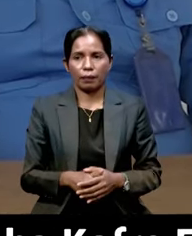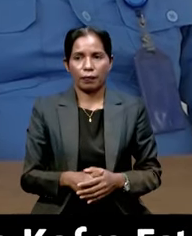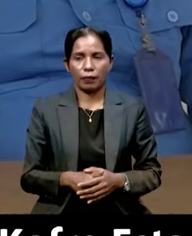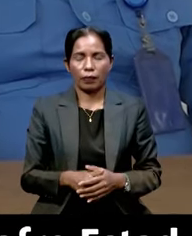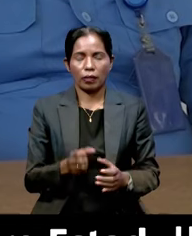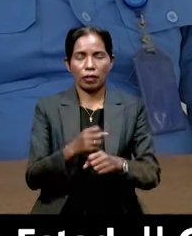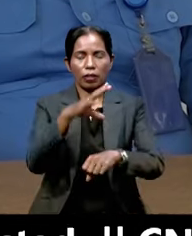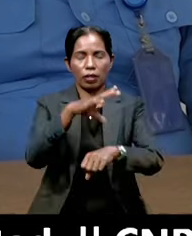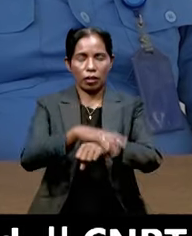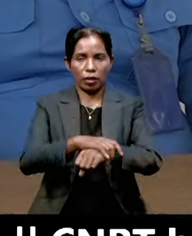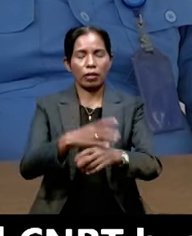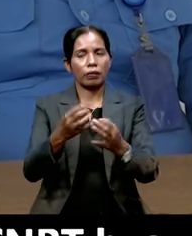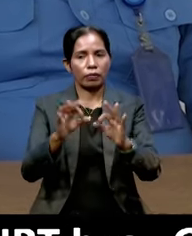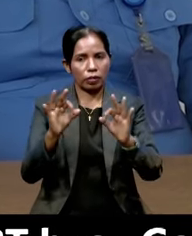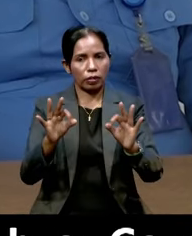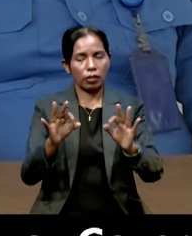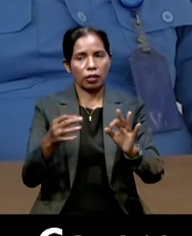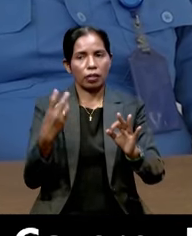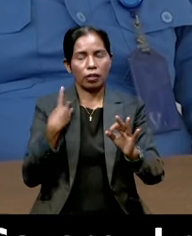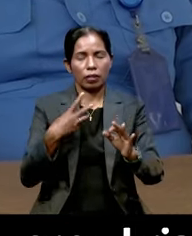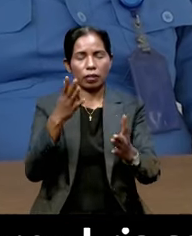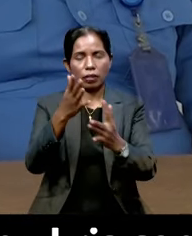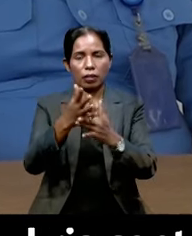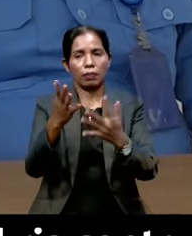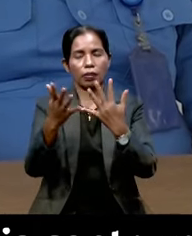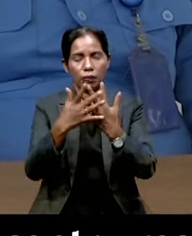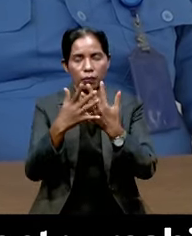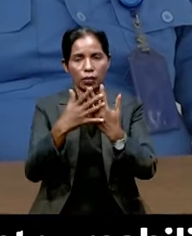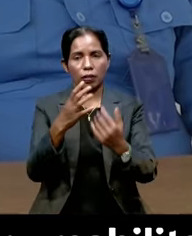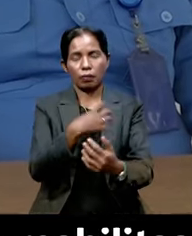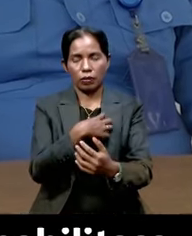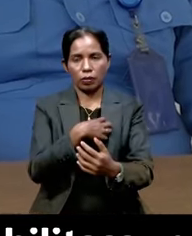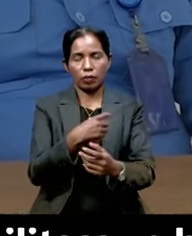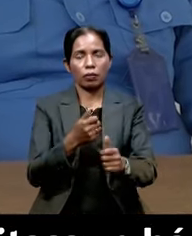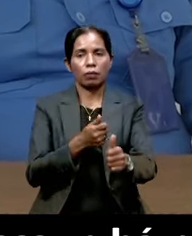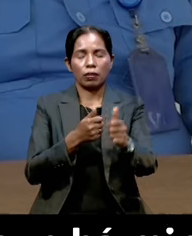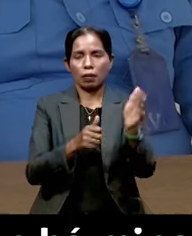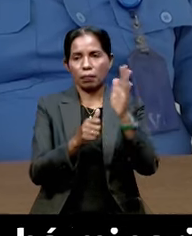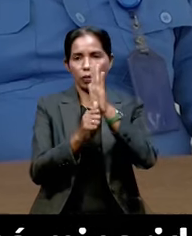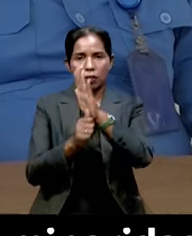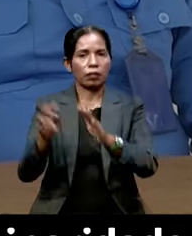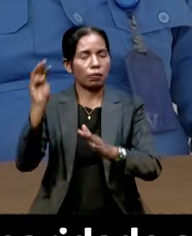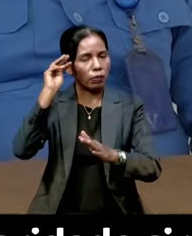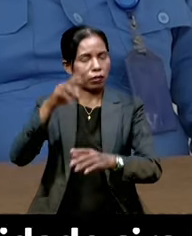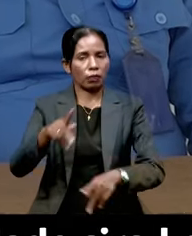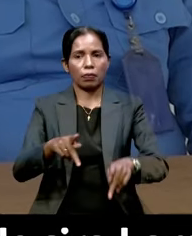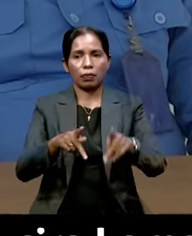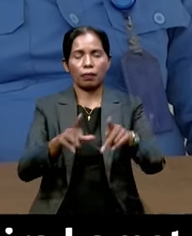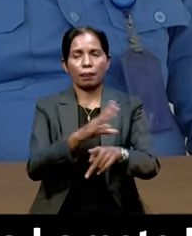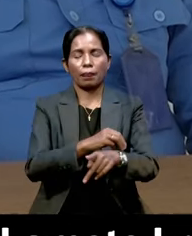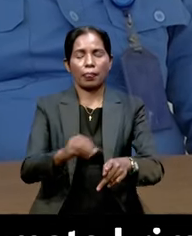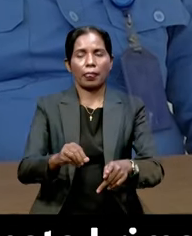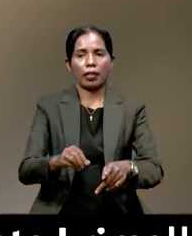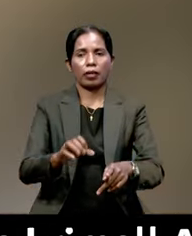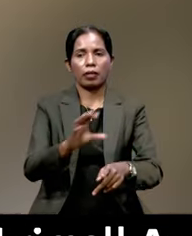halo captura ti hutona ita detenia 72 horas. Por processo que apresenta vai ao Ministério Público. Tua cronologia, matibian fila